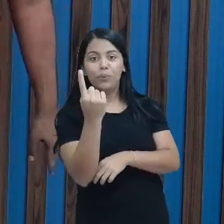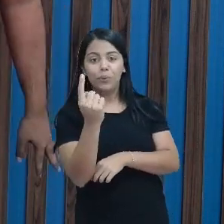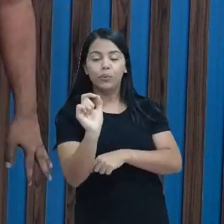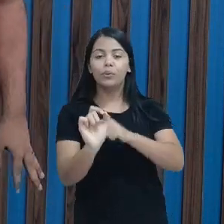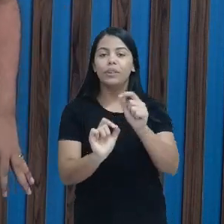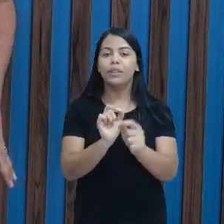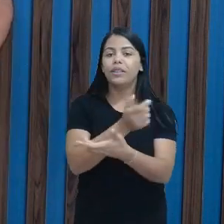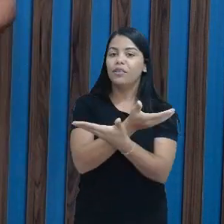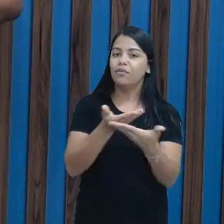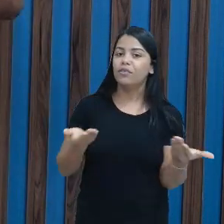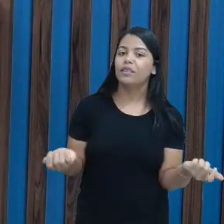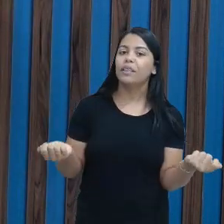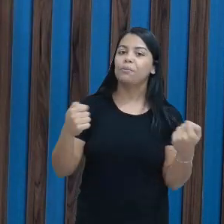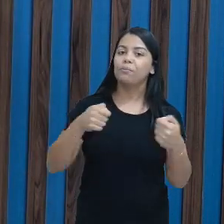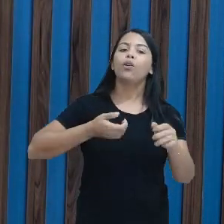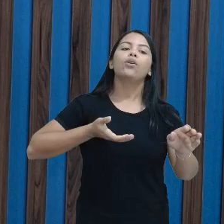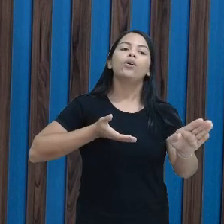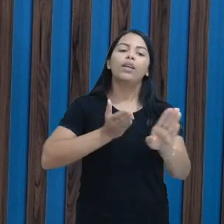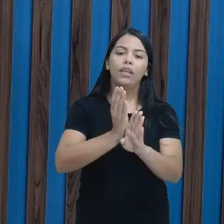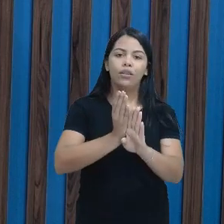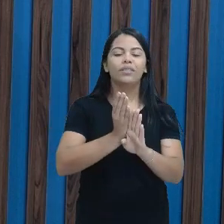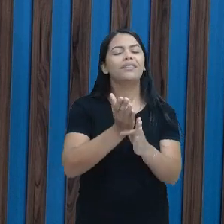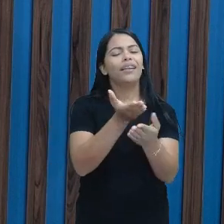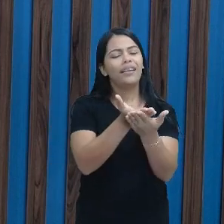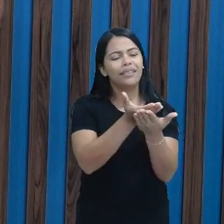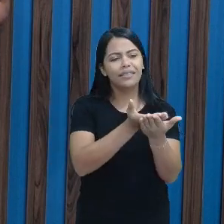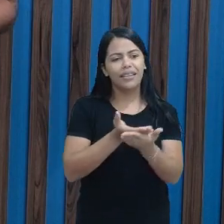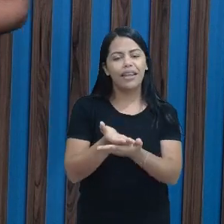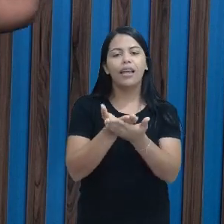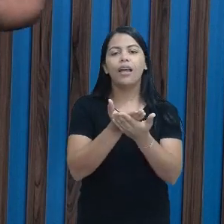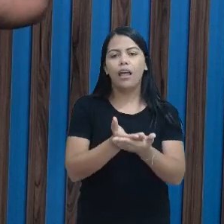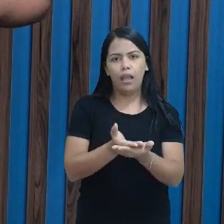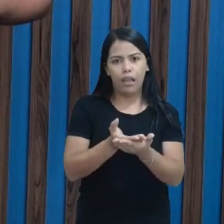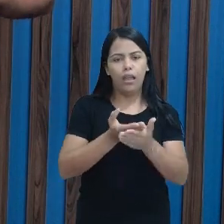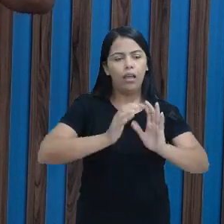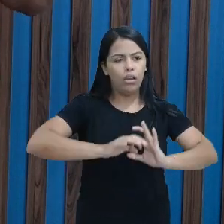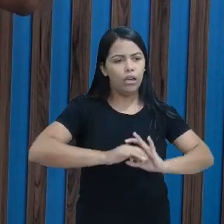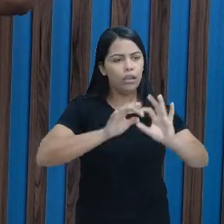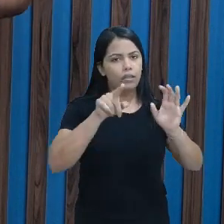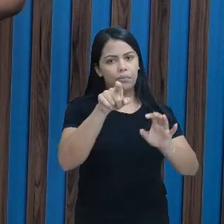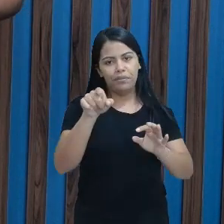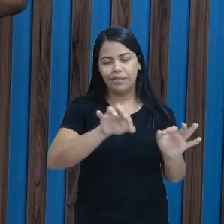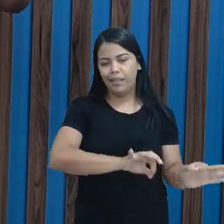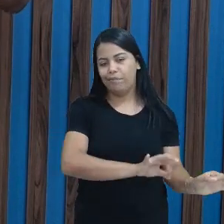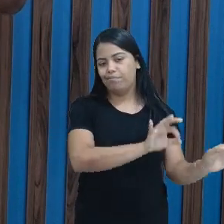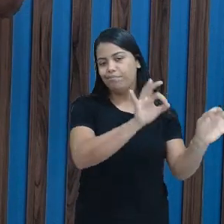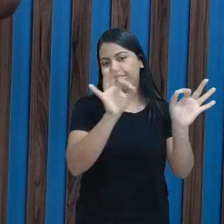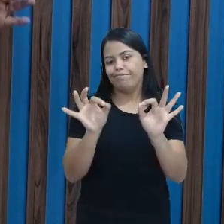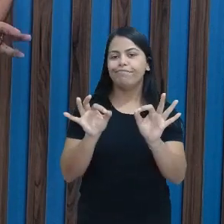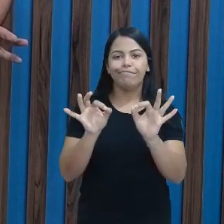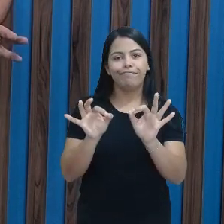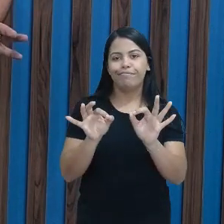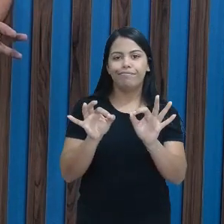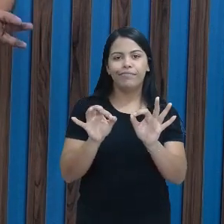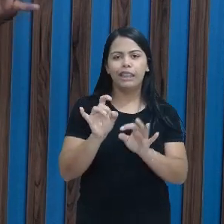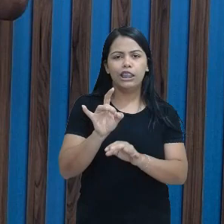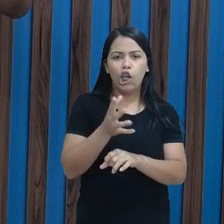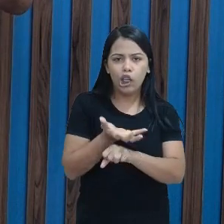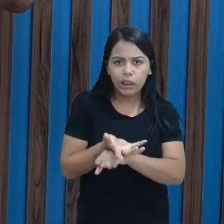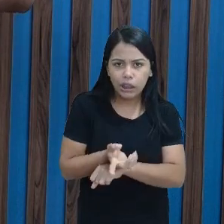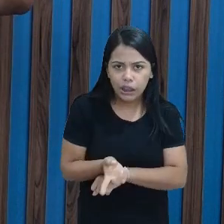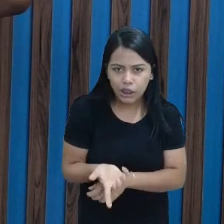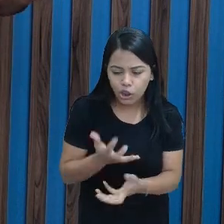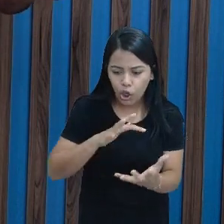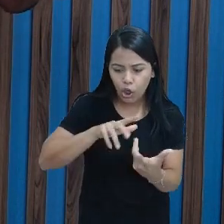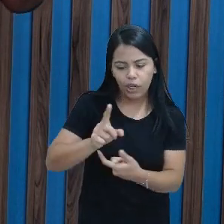que você vai encontrar as aulas disponíveis para você, não só aqui de geografia,